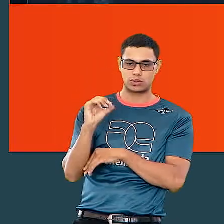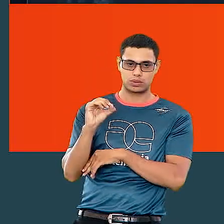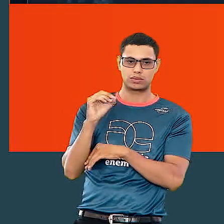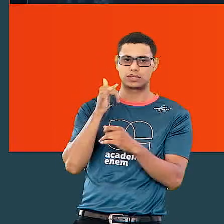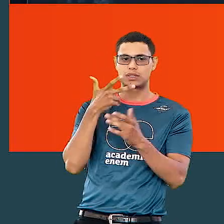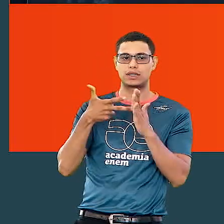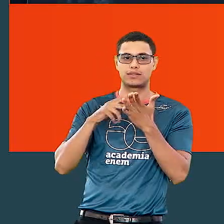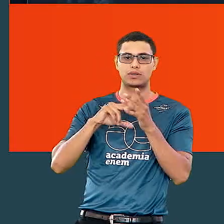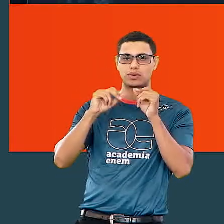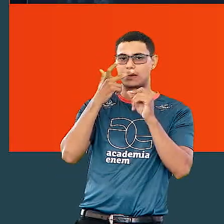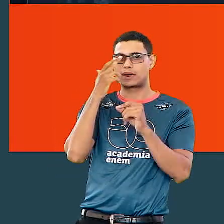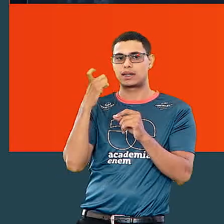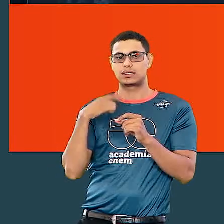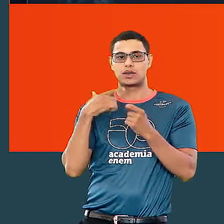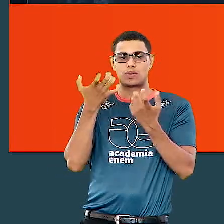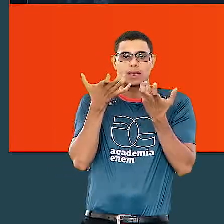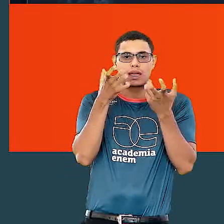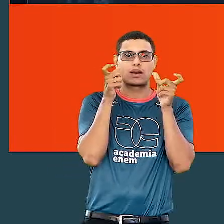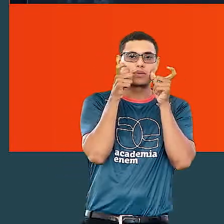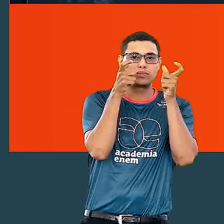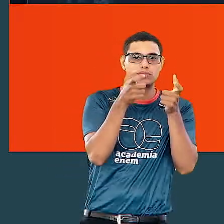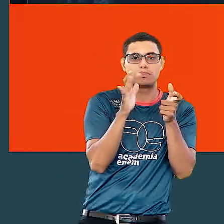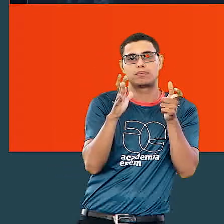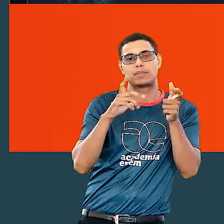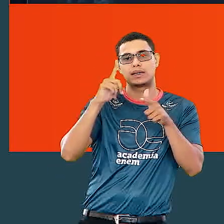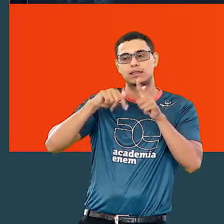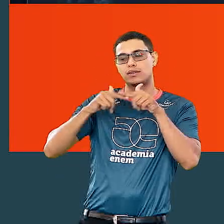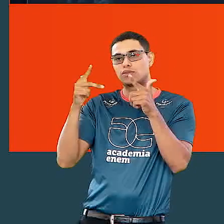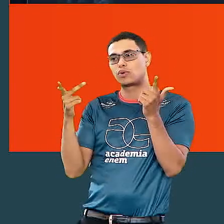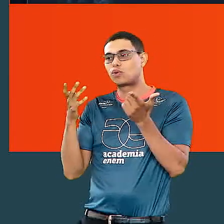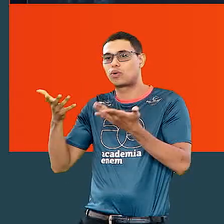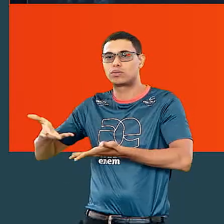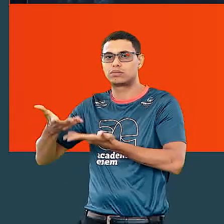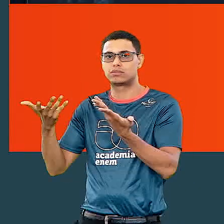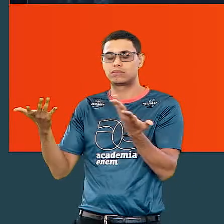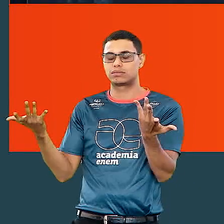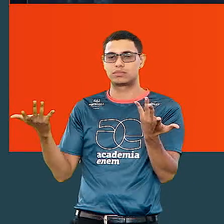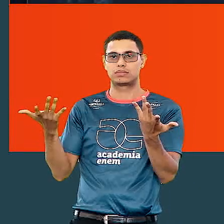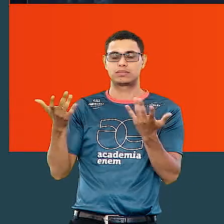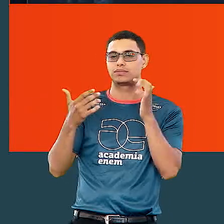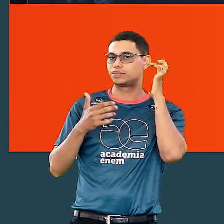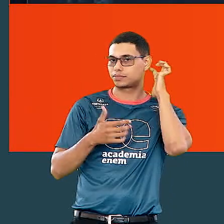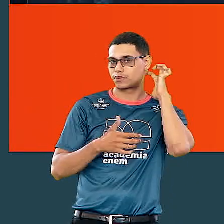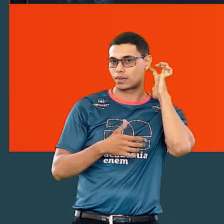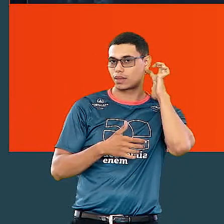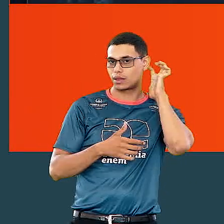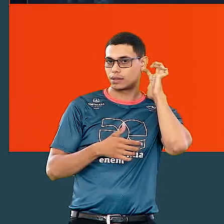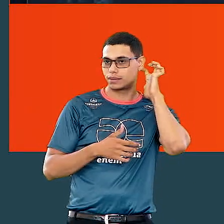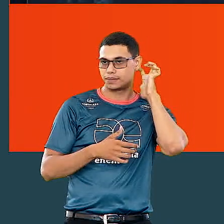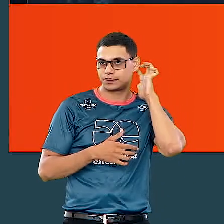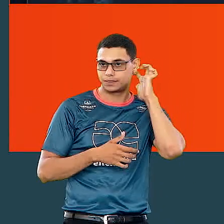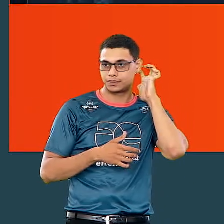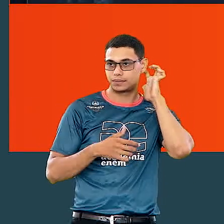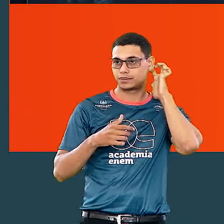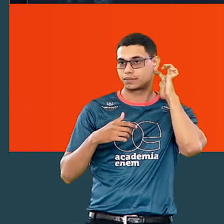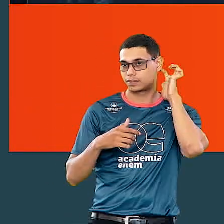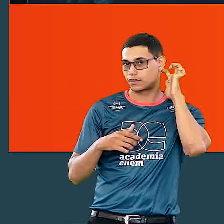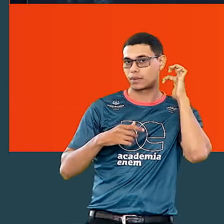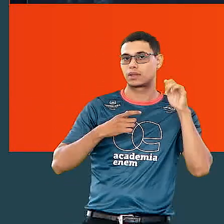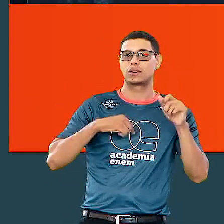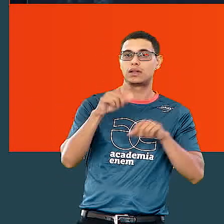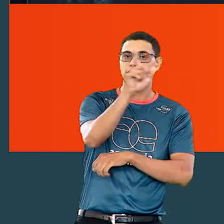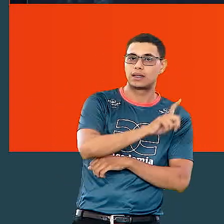outra. Tá certo? É isso. C de casa. Beleza? Sétima. As tendências da moda, literatura,